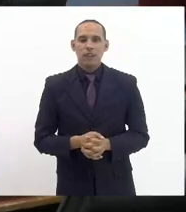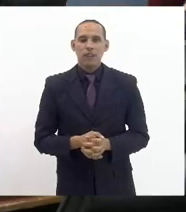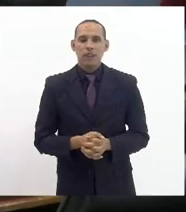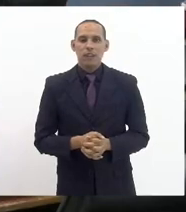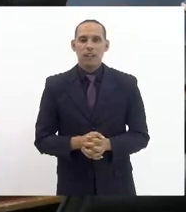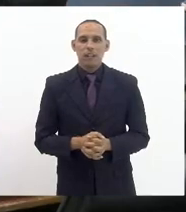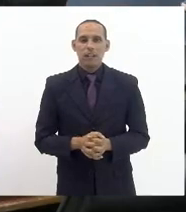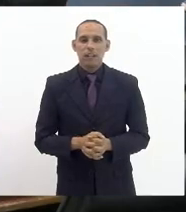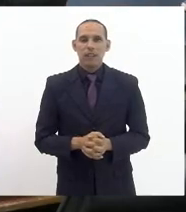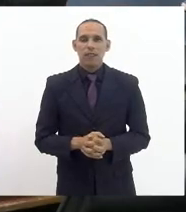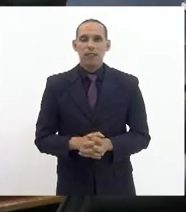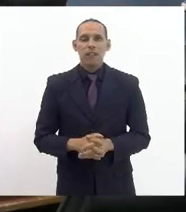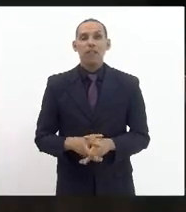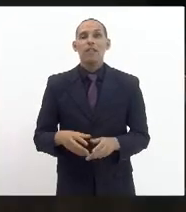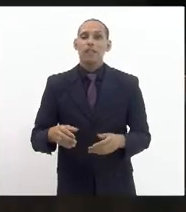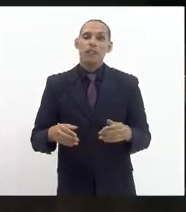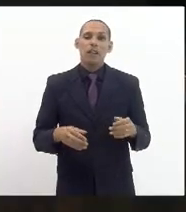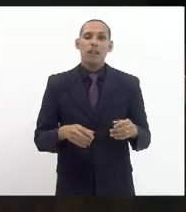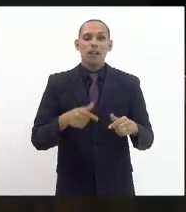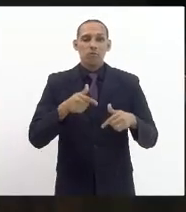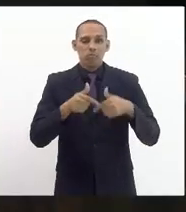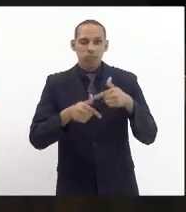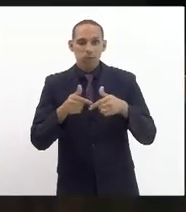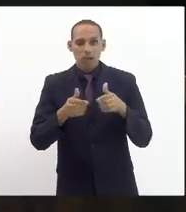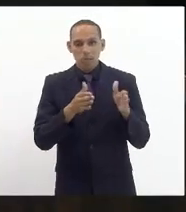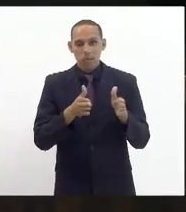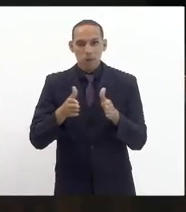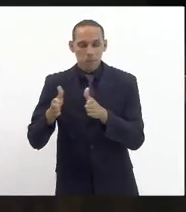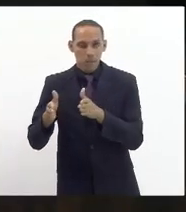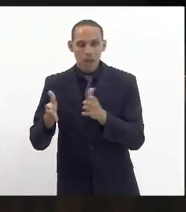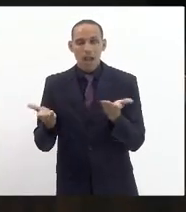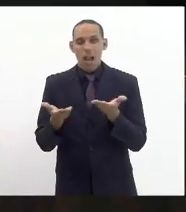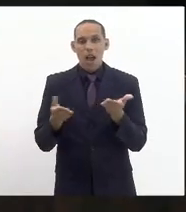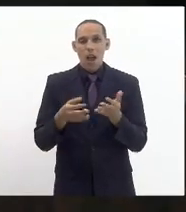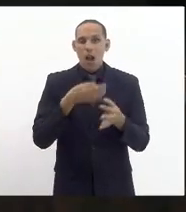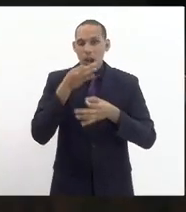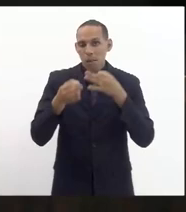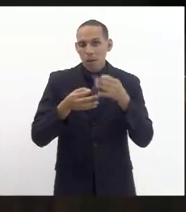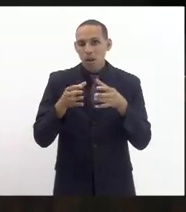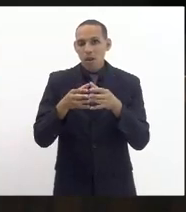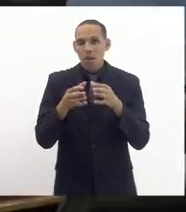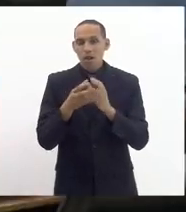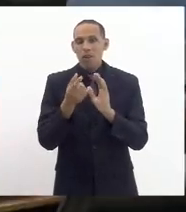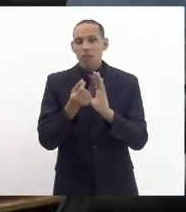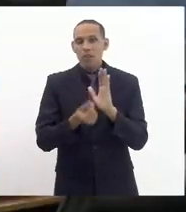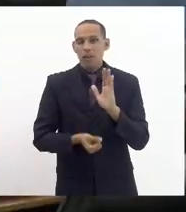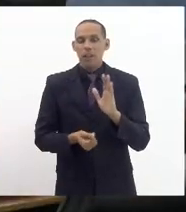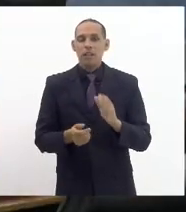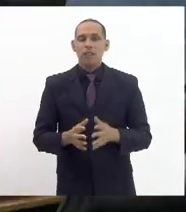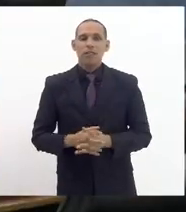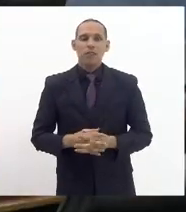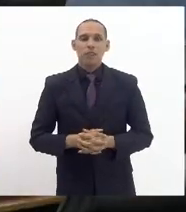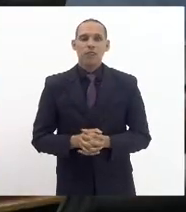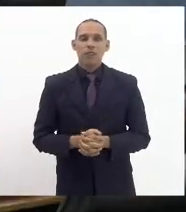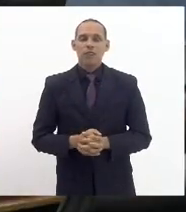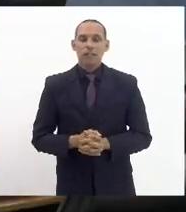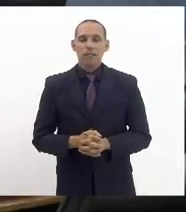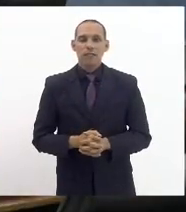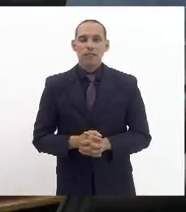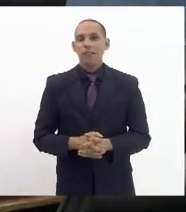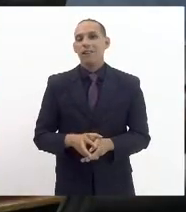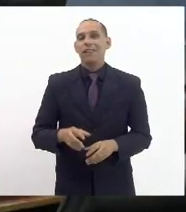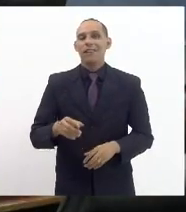Presidente, chama os trabalhos à ordem. Vou colher parecer da Comissão de Orçamento. Lá. Senhor presidente,